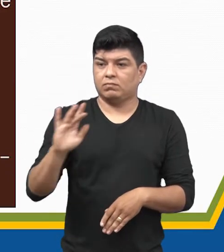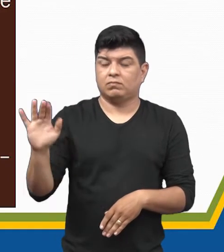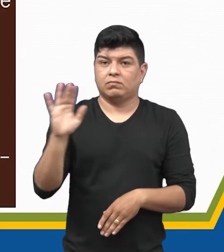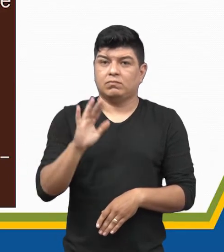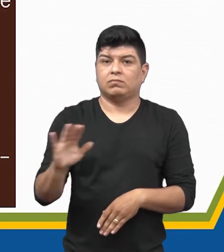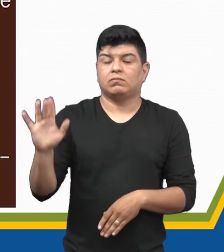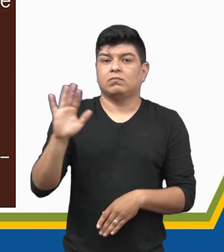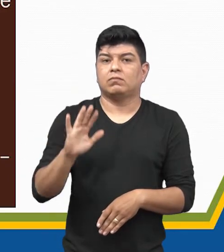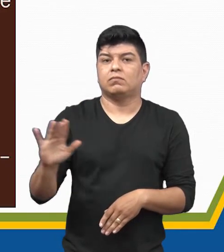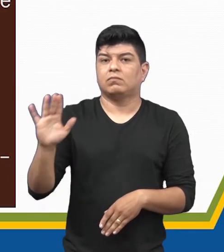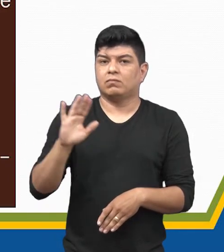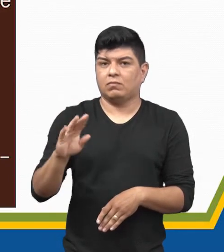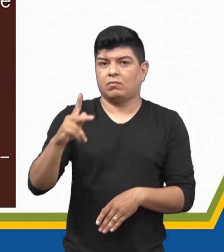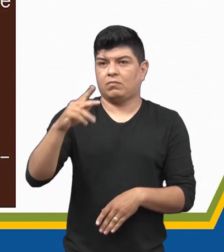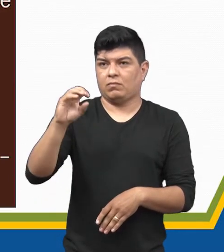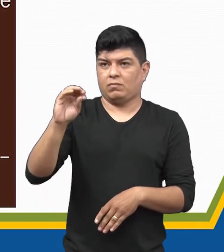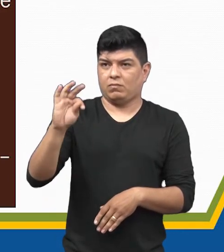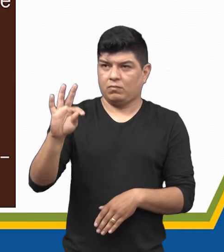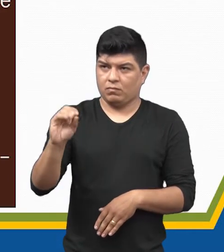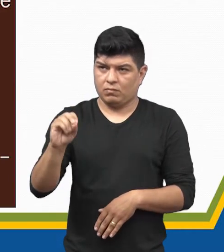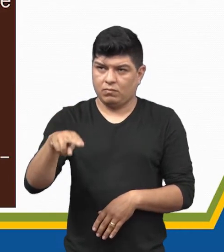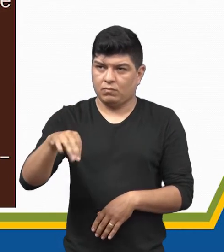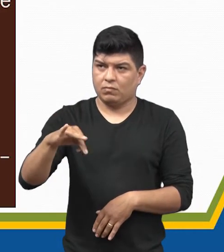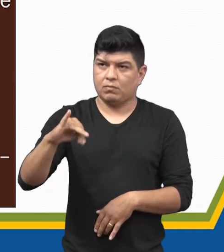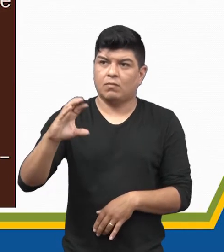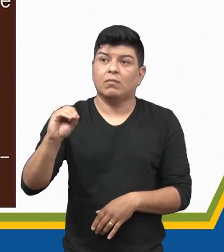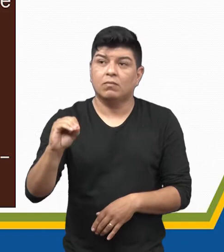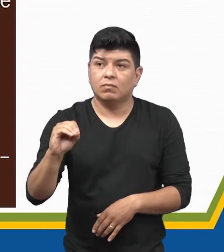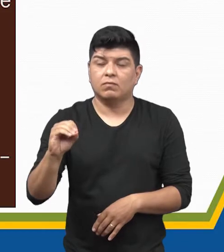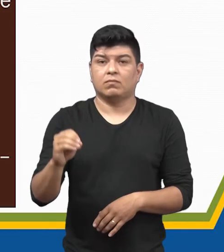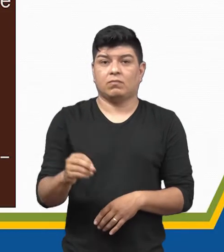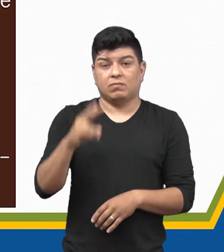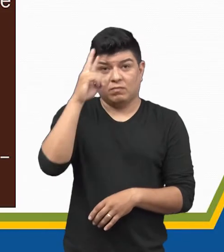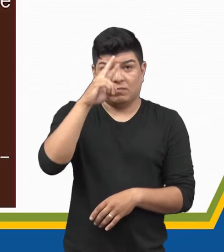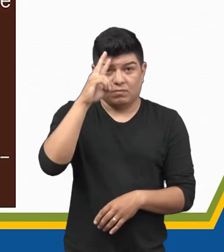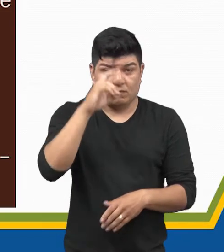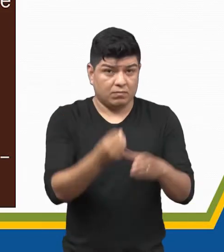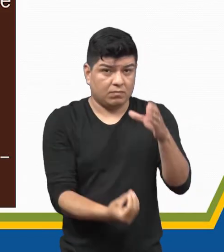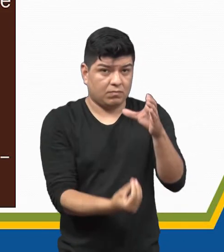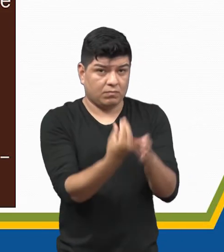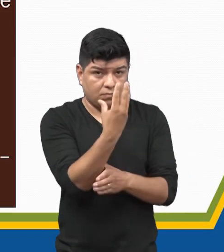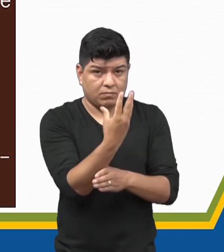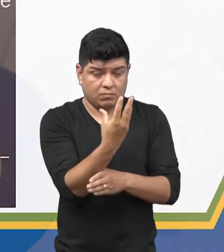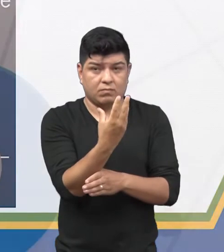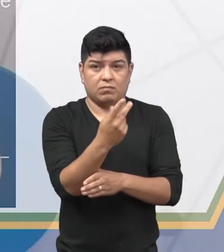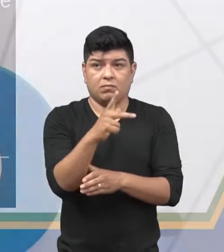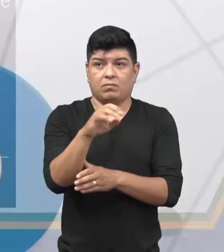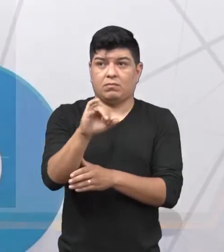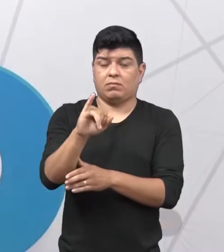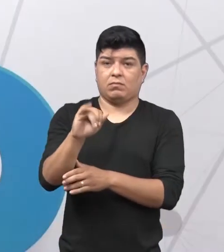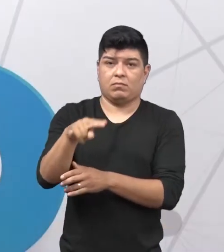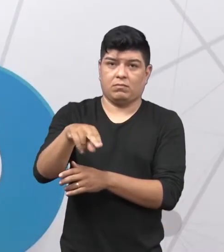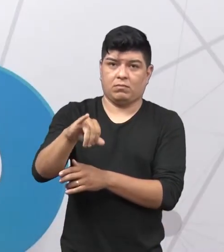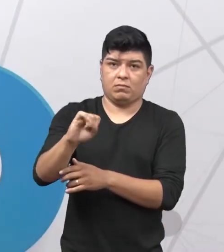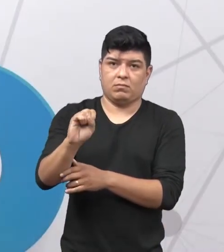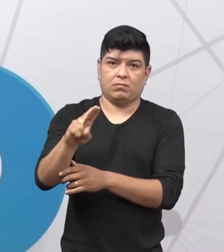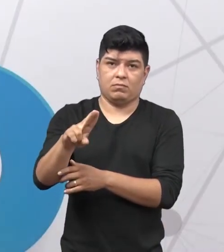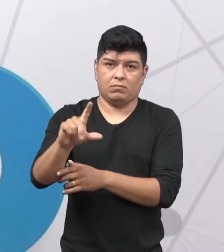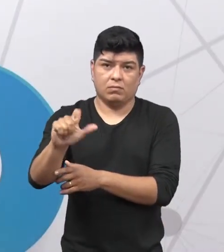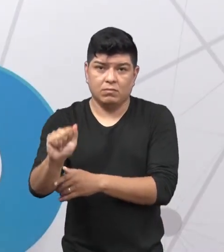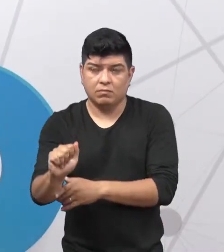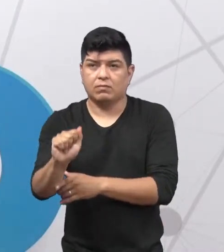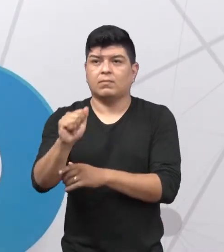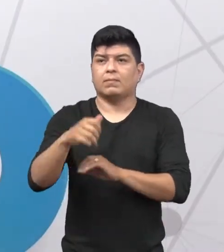já que o comércio tinha sido desenvolvido. Vamos lembrar que o alfabeto surgiu na Fenícia, mas o alfabeto